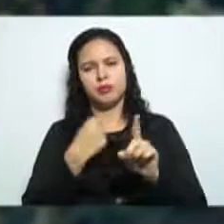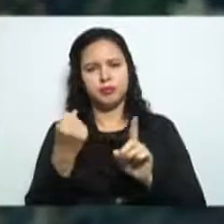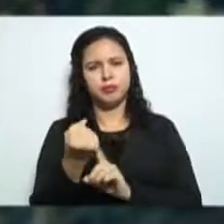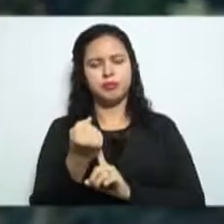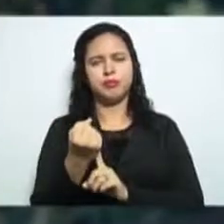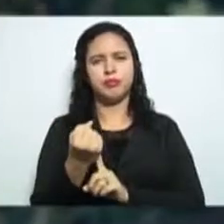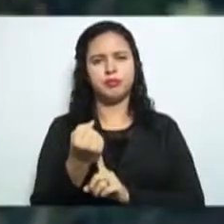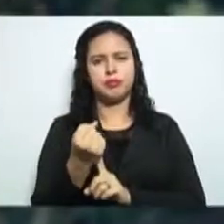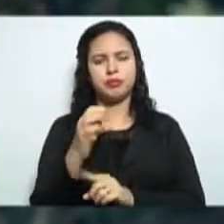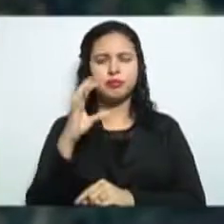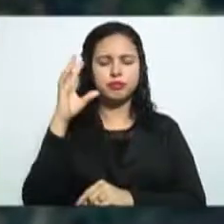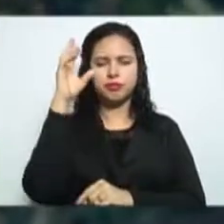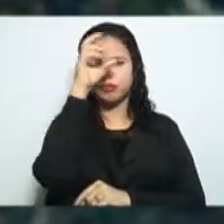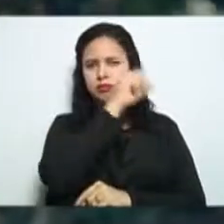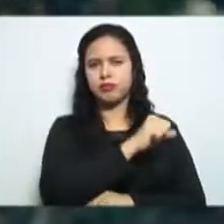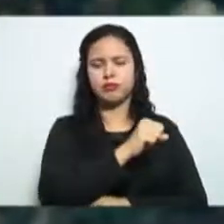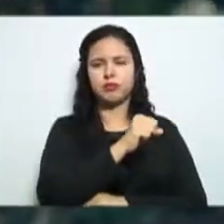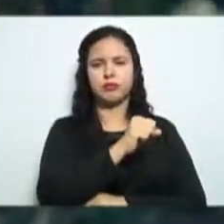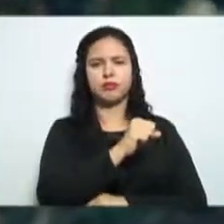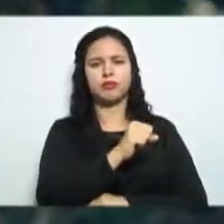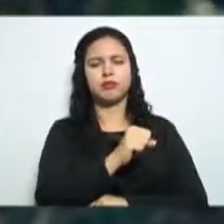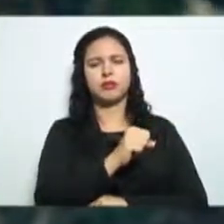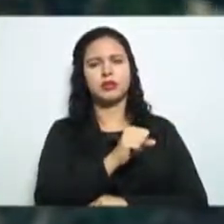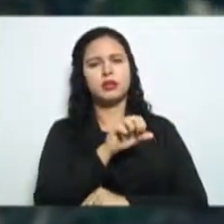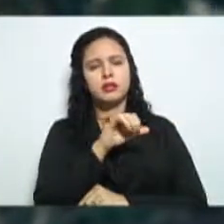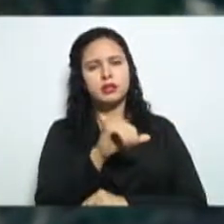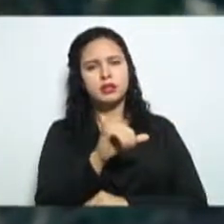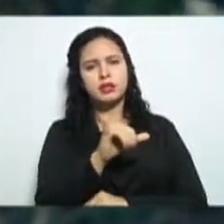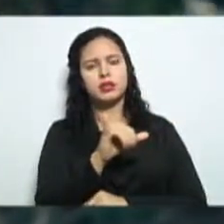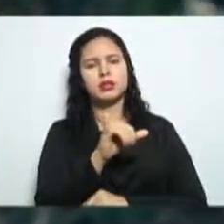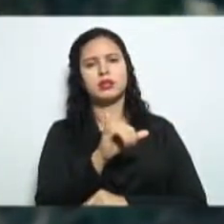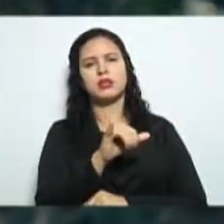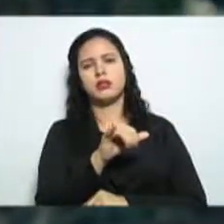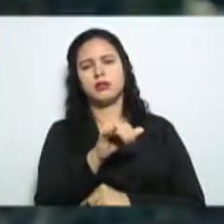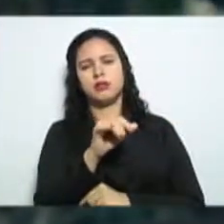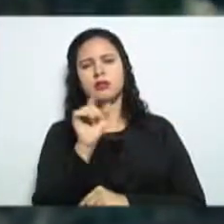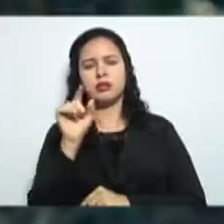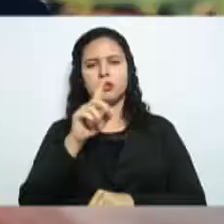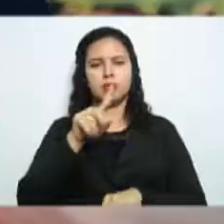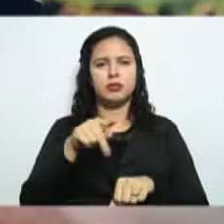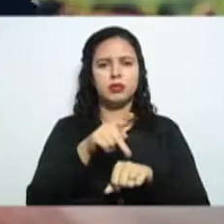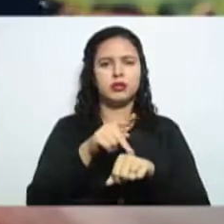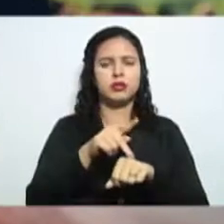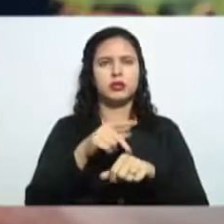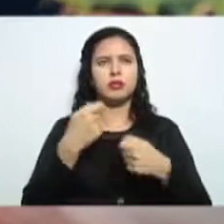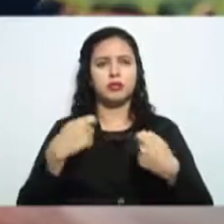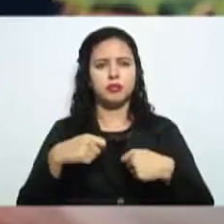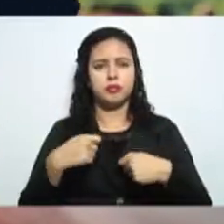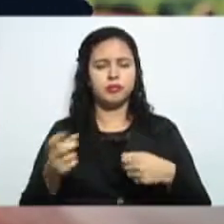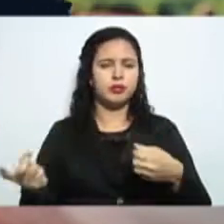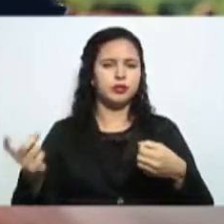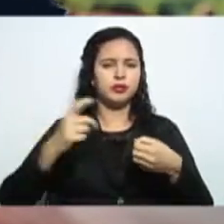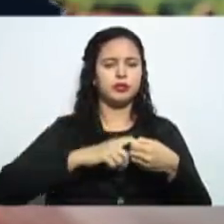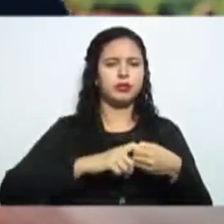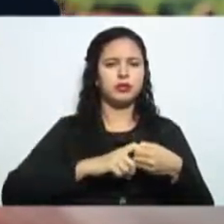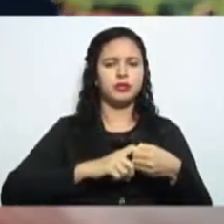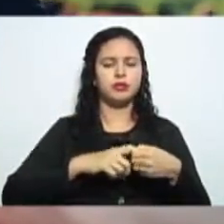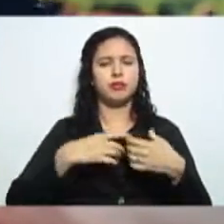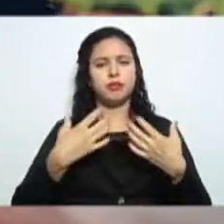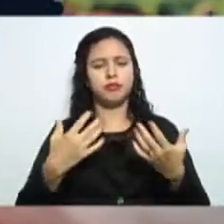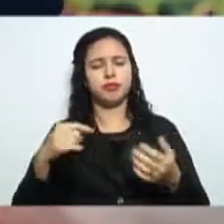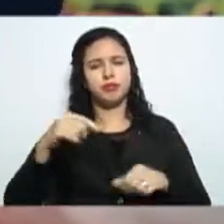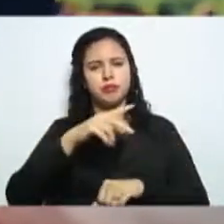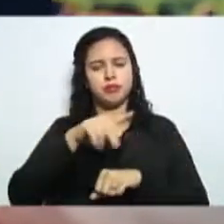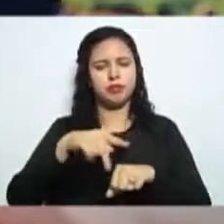aprendi, se um dia meu país precisar de mim, estou pronto para servir meu país. A miséria e a tragédia no Haiti